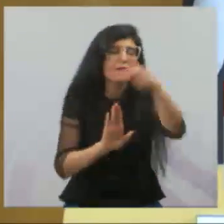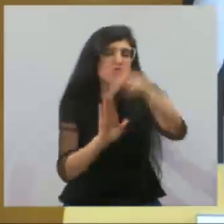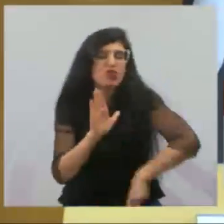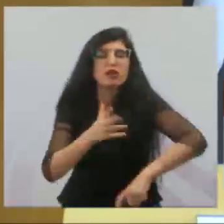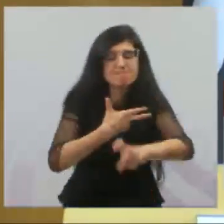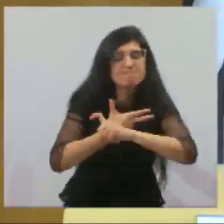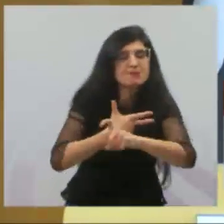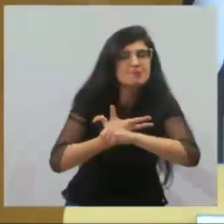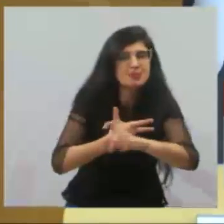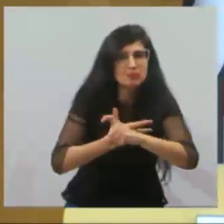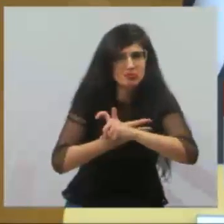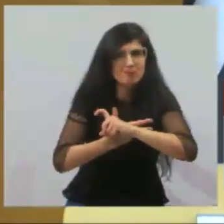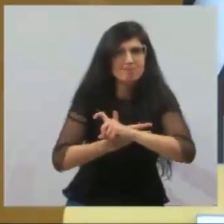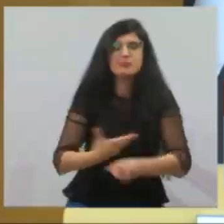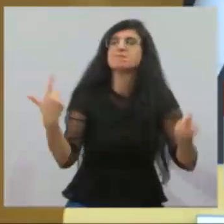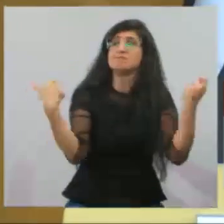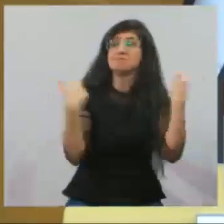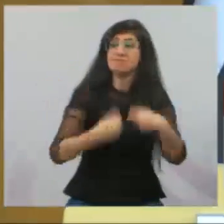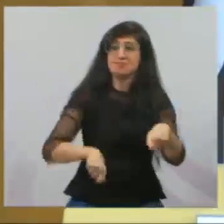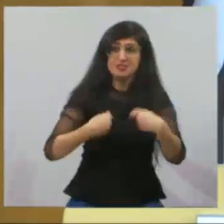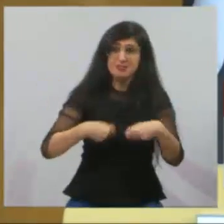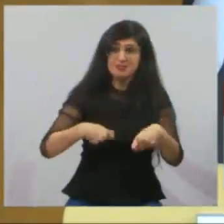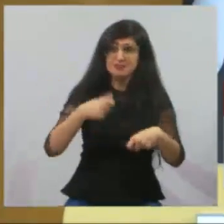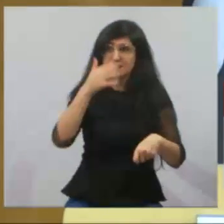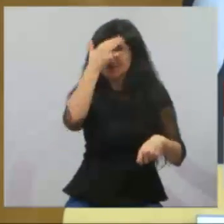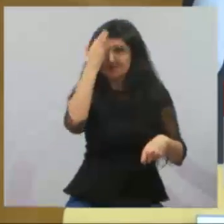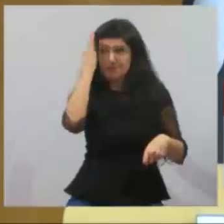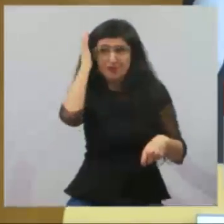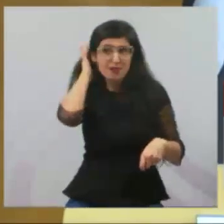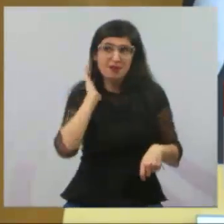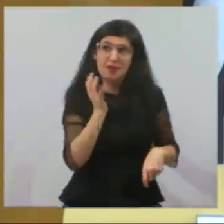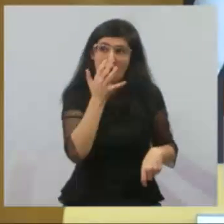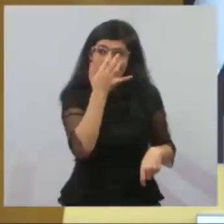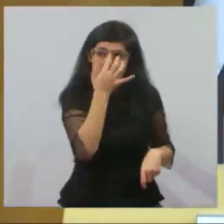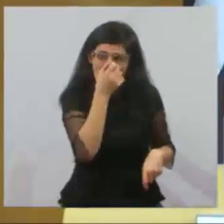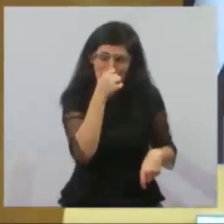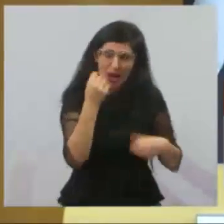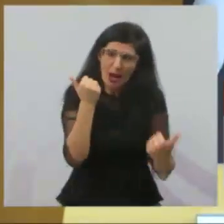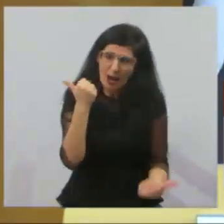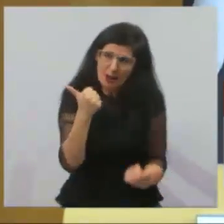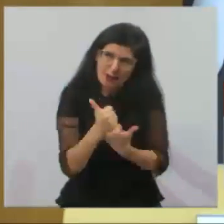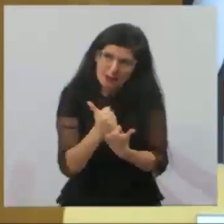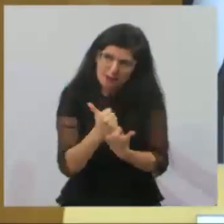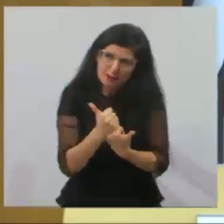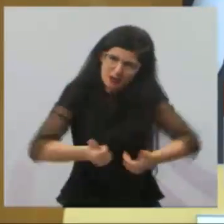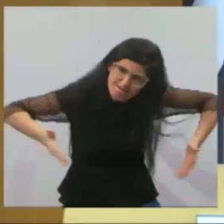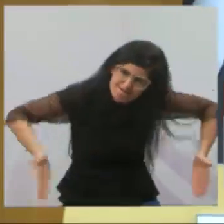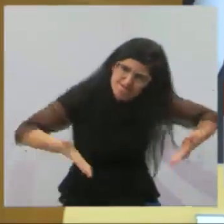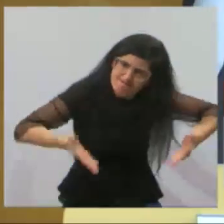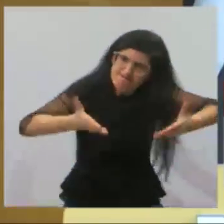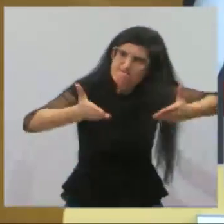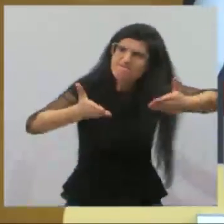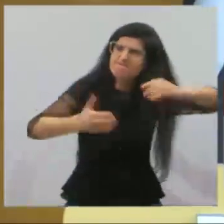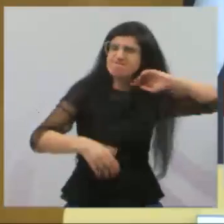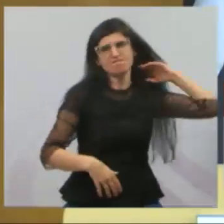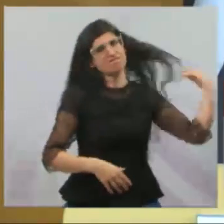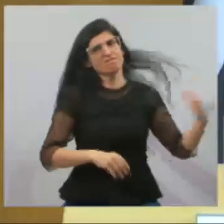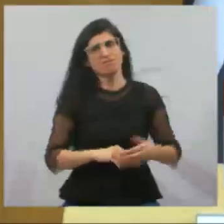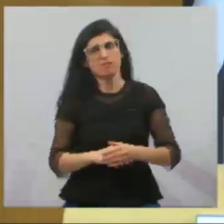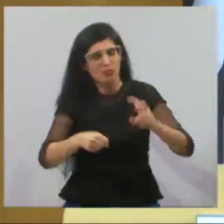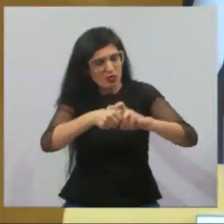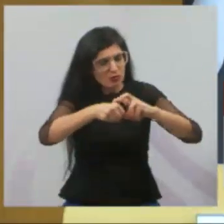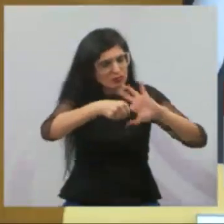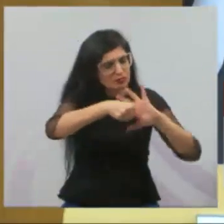e reconhecendo a necessidade, a extrema necessidade de apoio, de incentivo emergencial na questão da